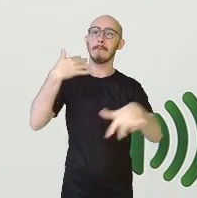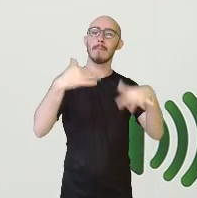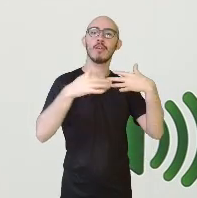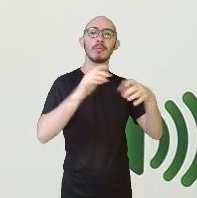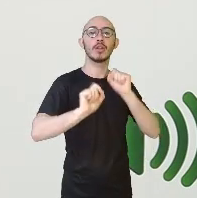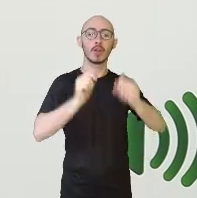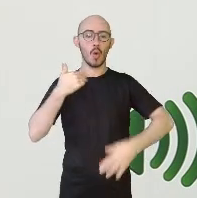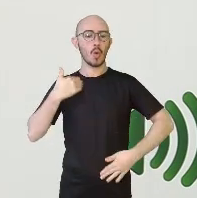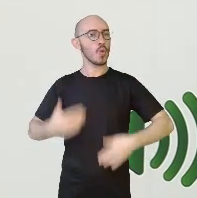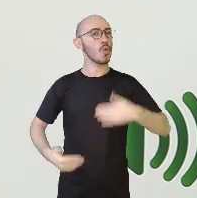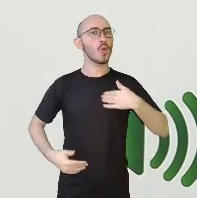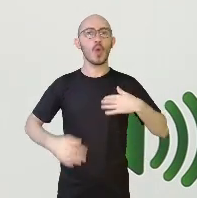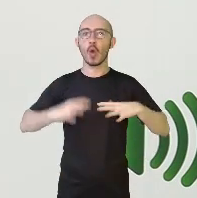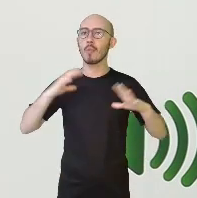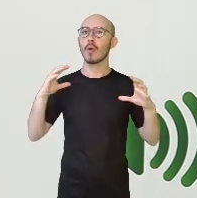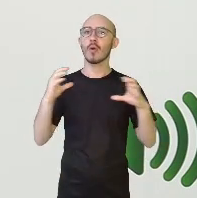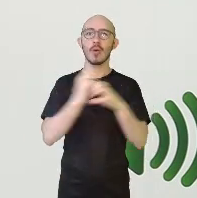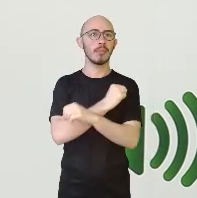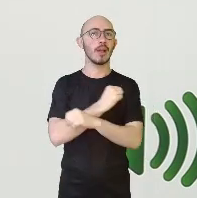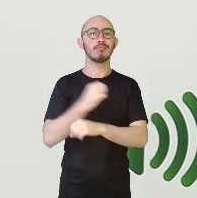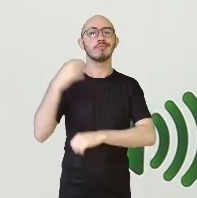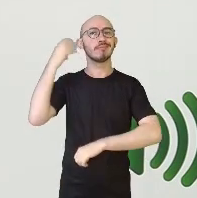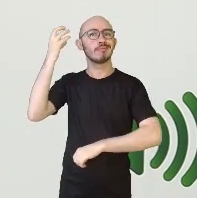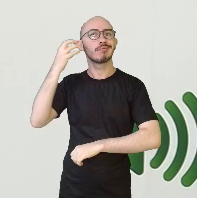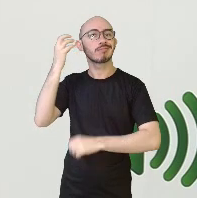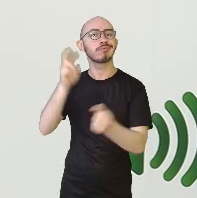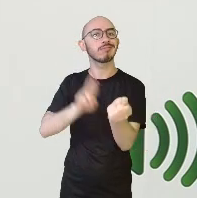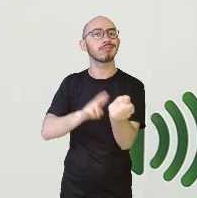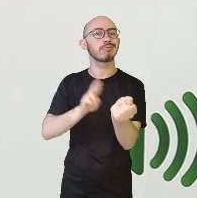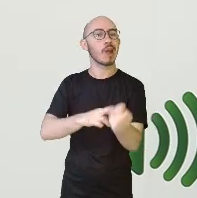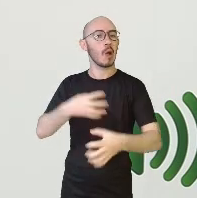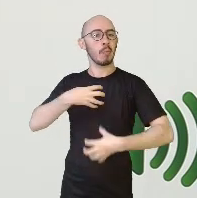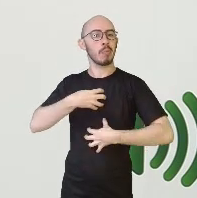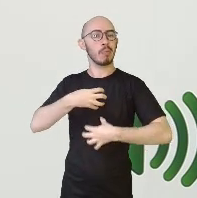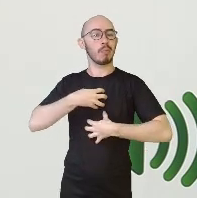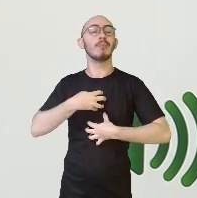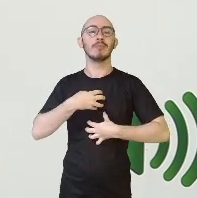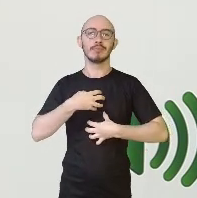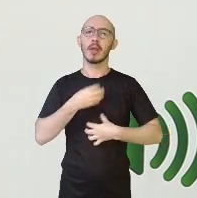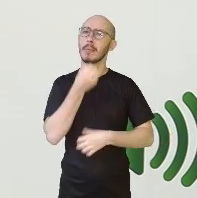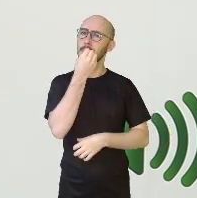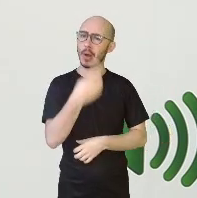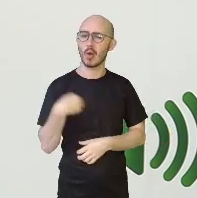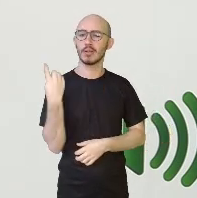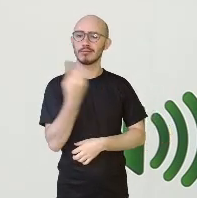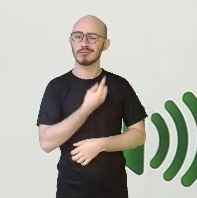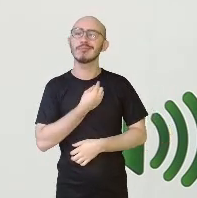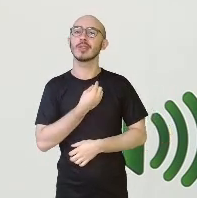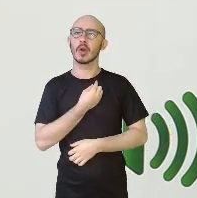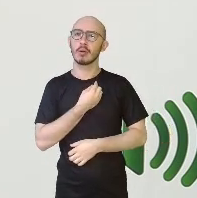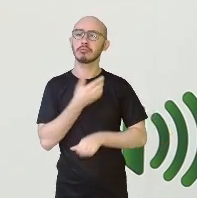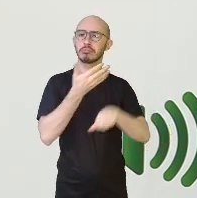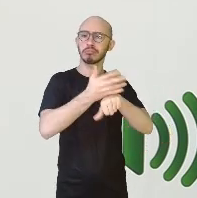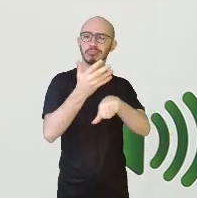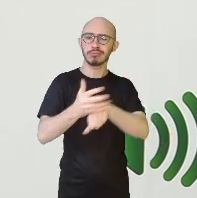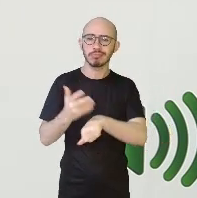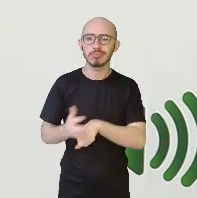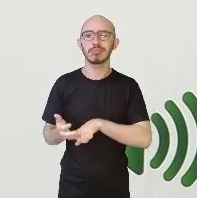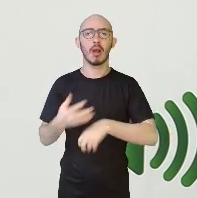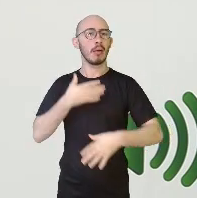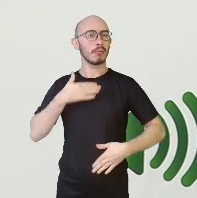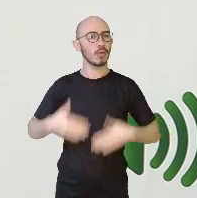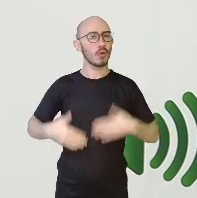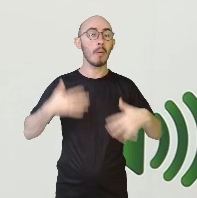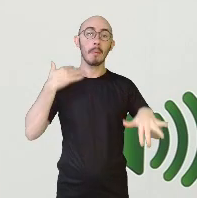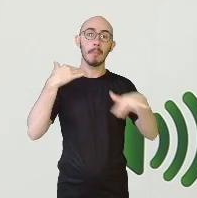todo o corpo, que tem a música, que tem o ritmo. E é bom a gente se movimentar. Isso faz bem para a nossa saúde, faz